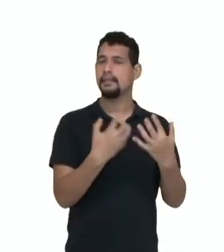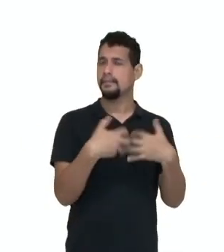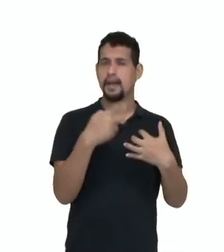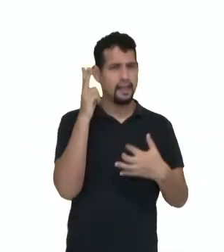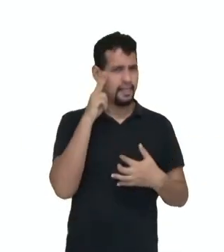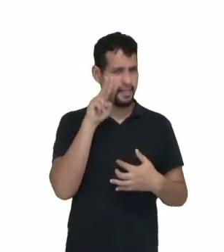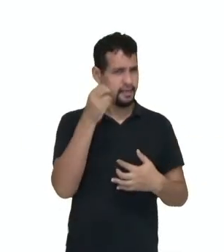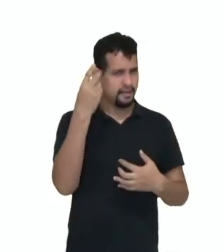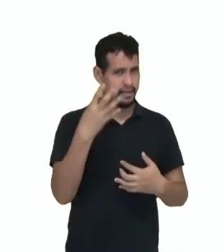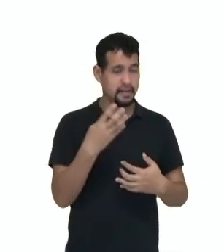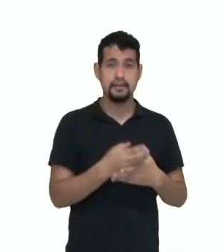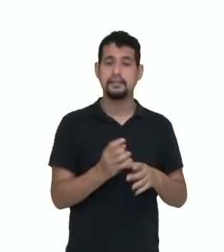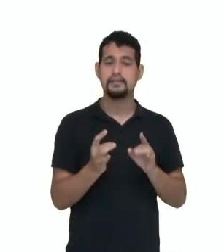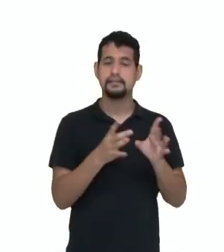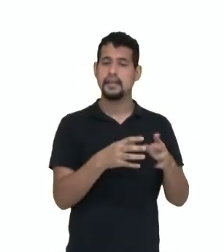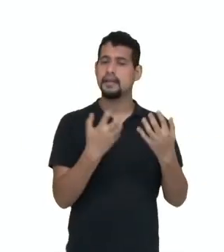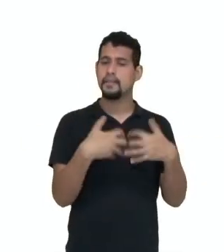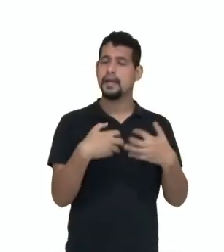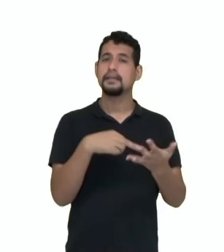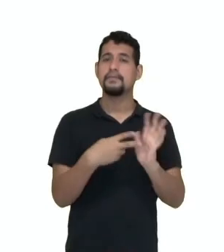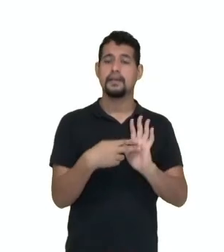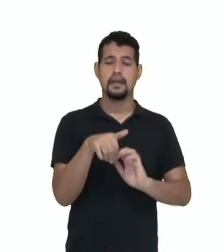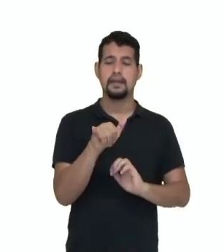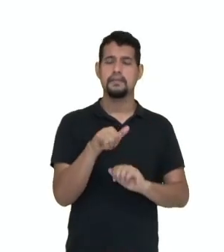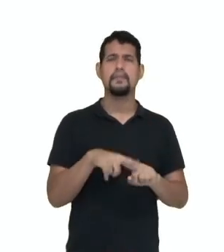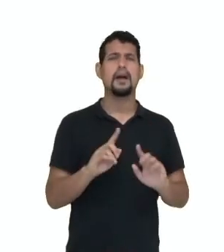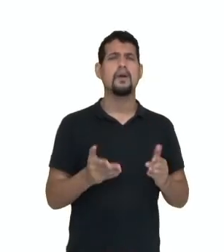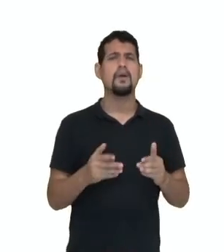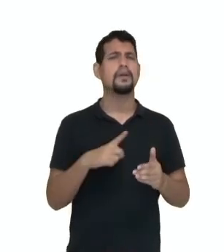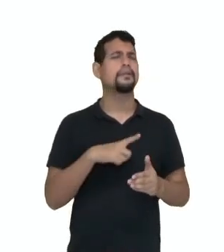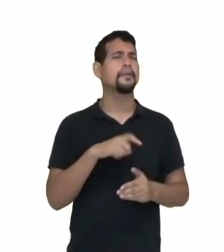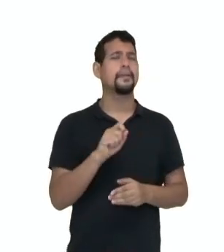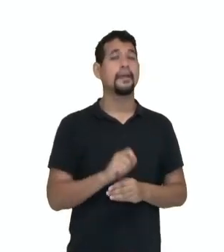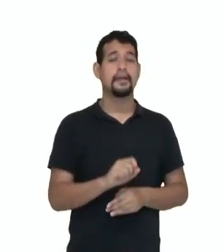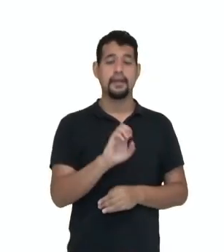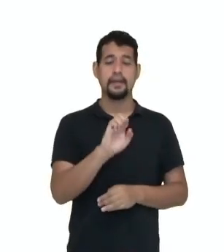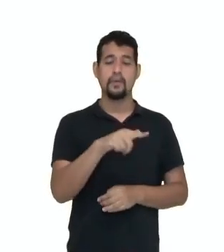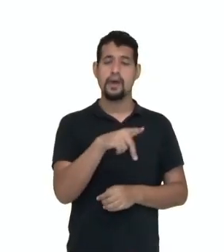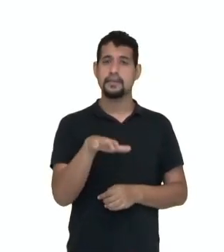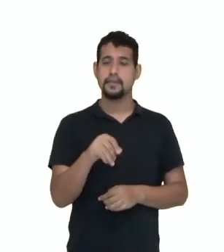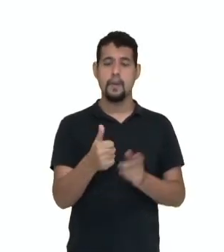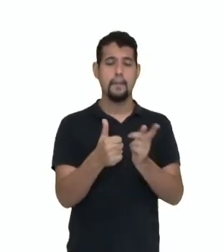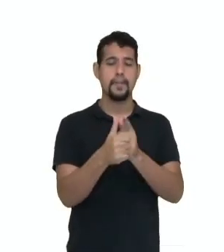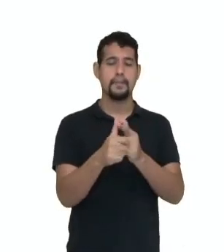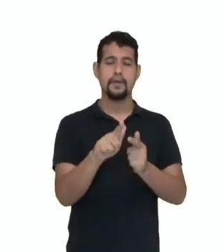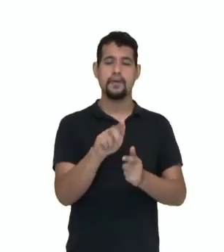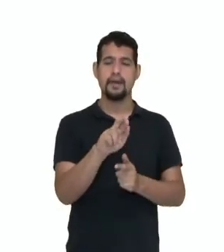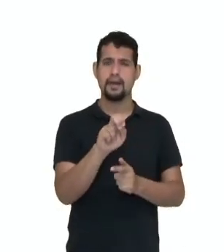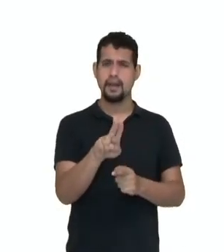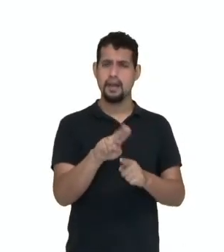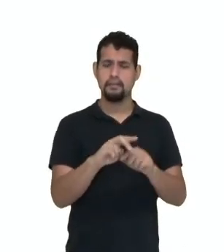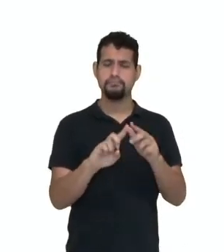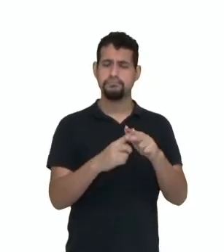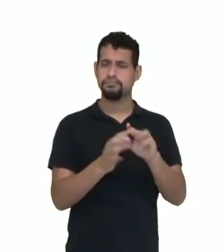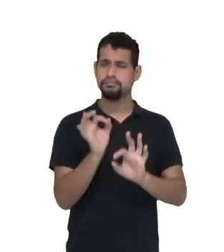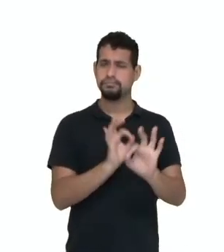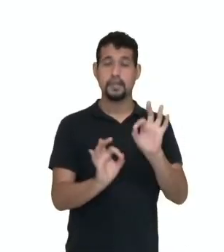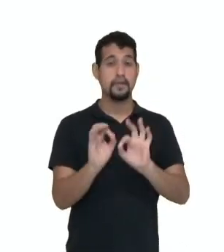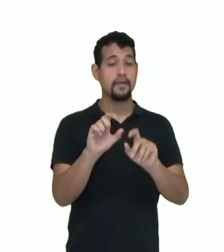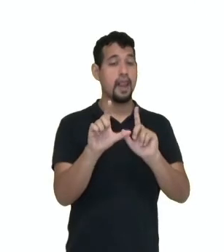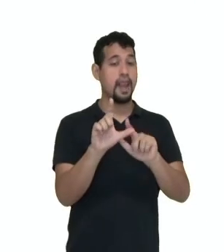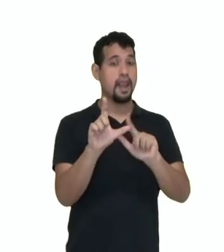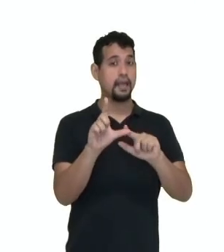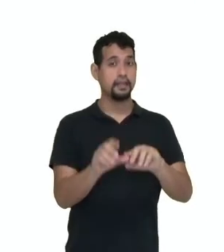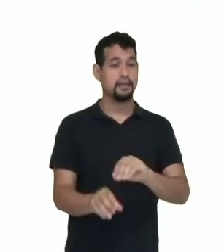lembra? O que sai da máquina é o y. E aí, eu tenho uma equação do primeiro grau para resolver. Letra para um